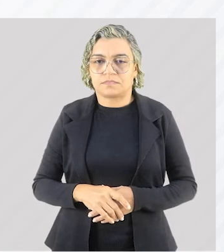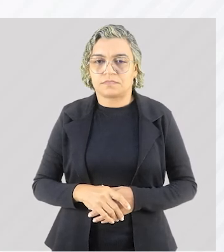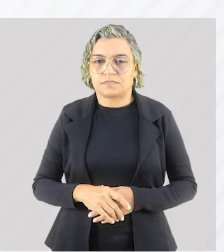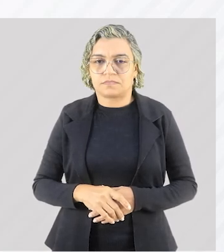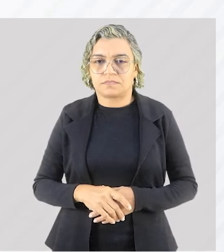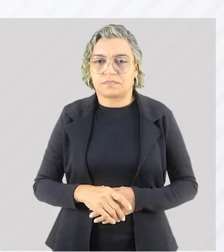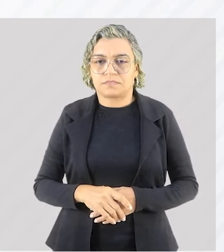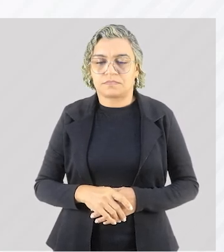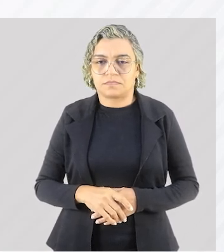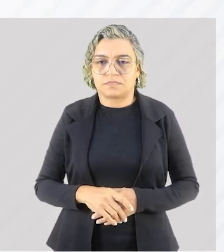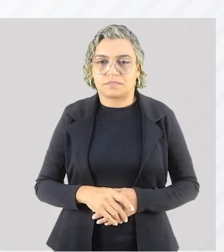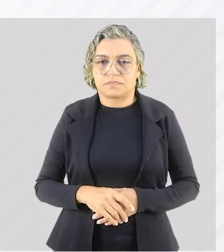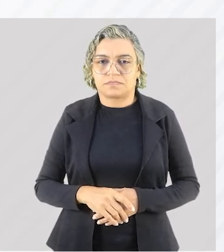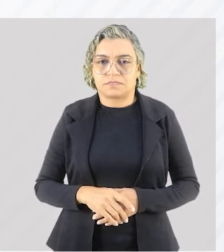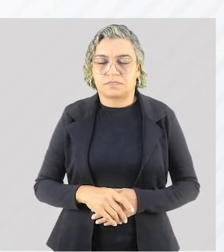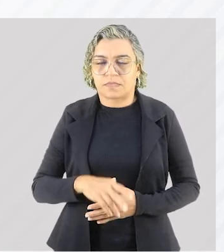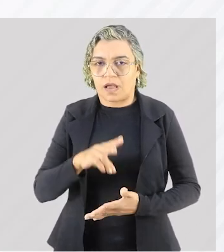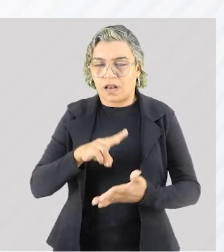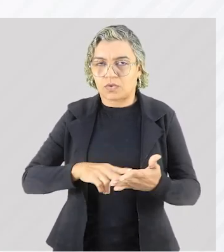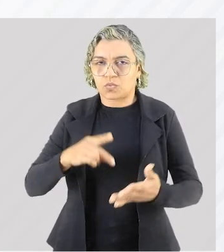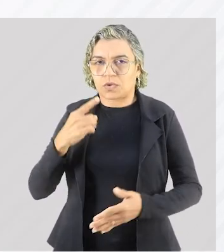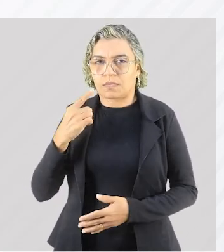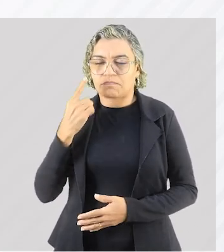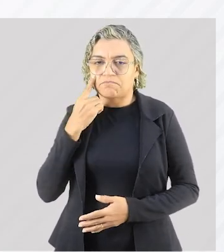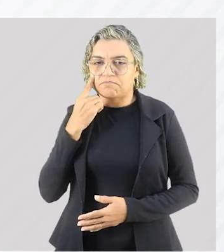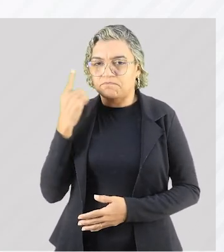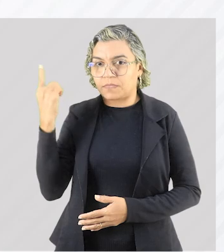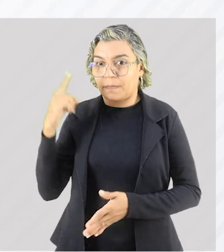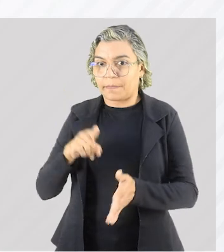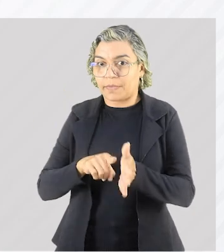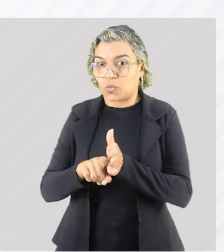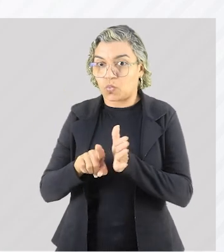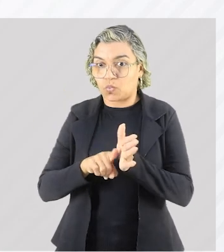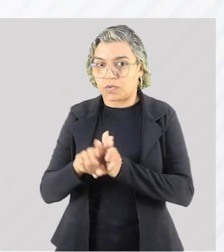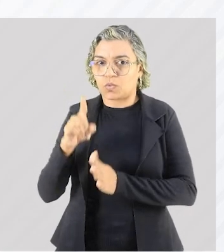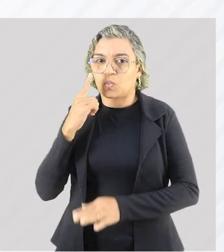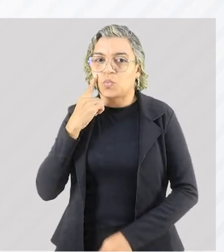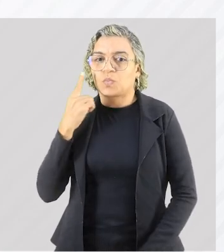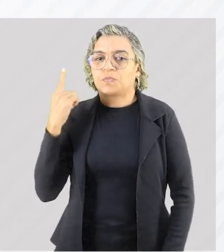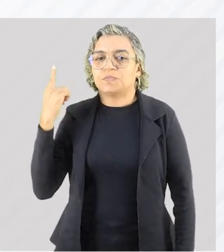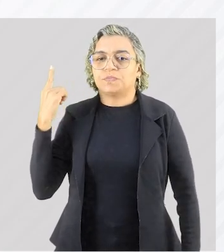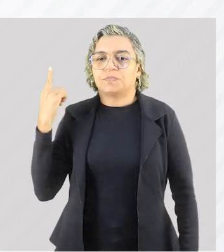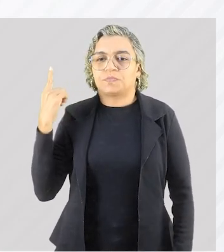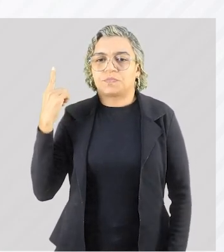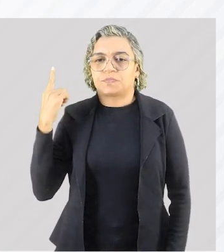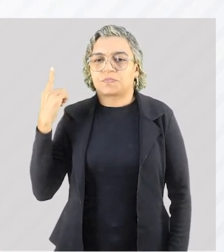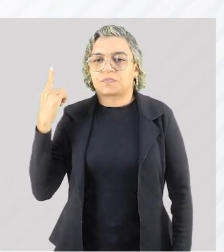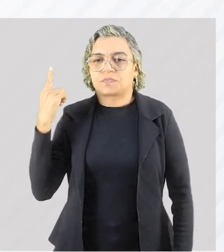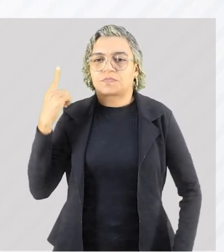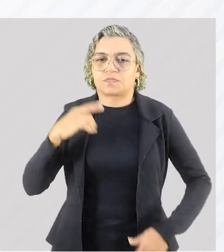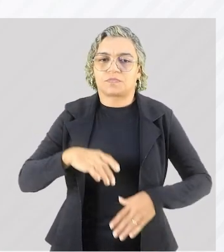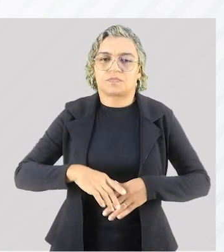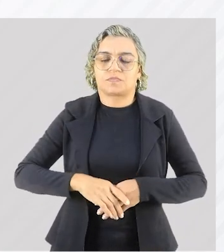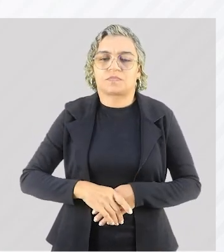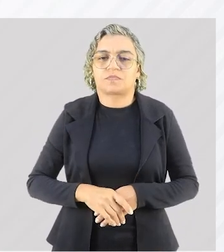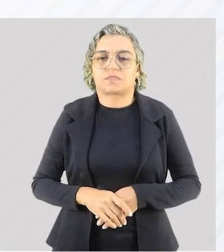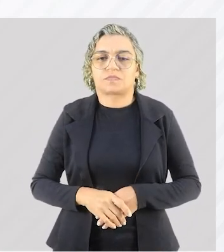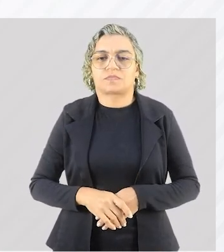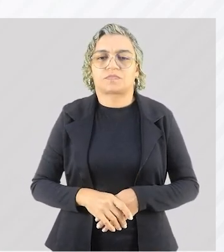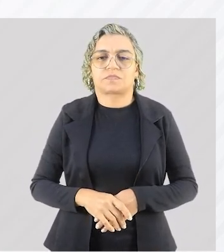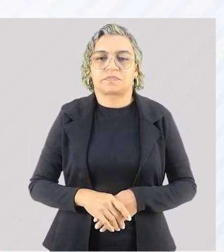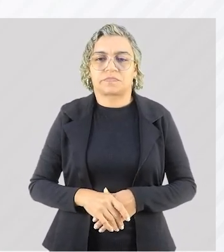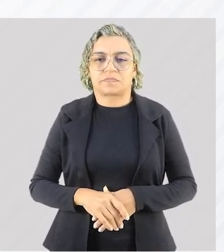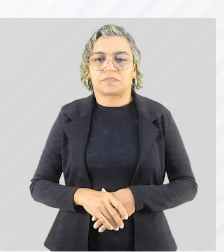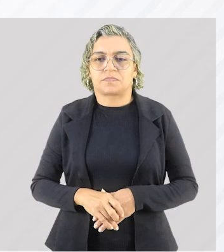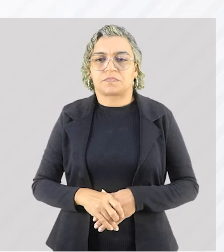As arestas da barra de chocolate no formato de paralelepípedo medem 3